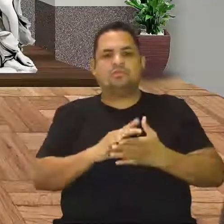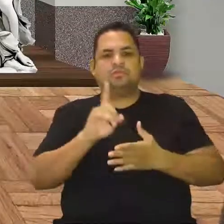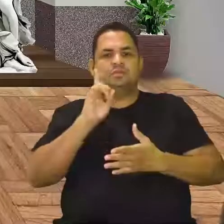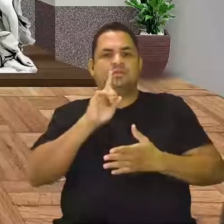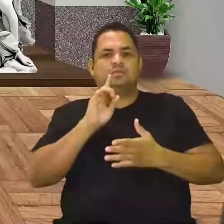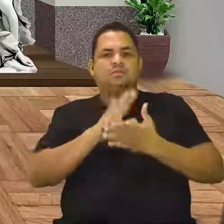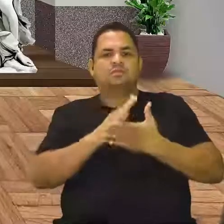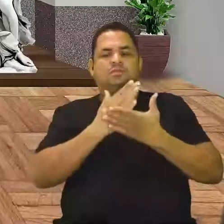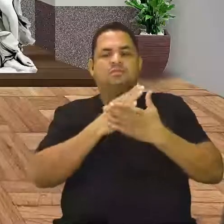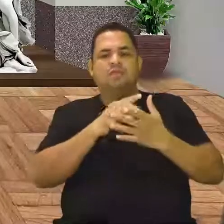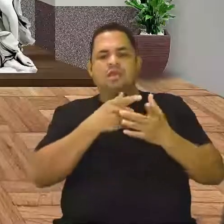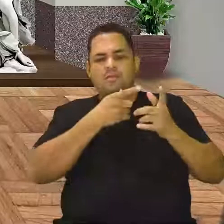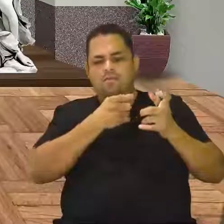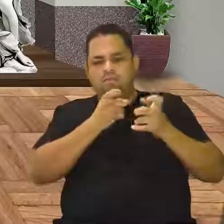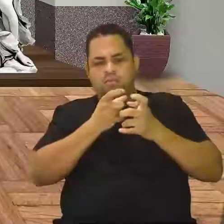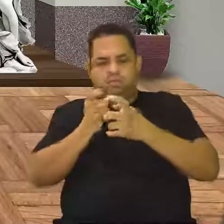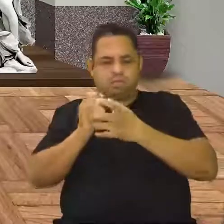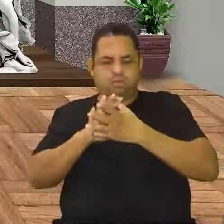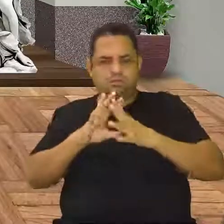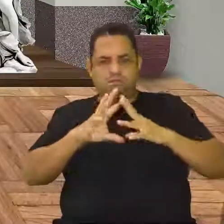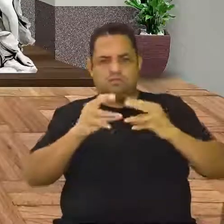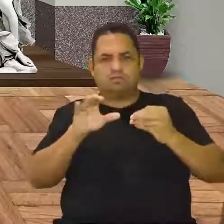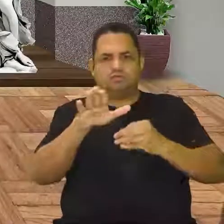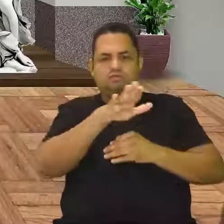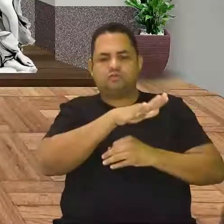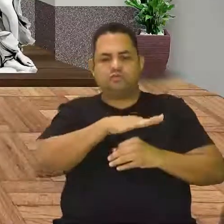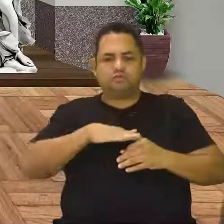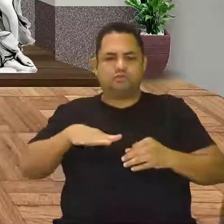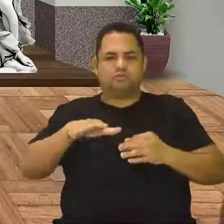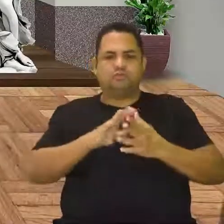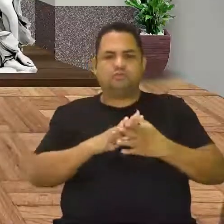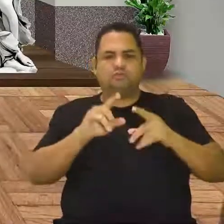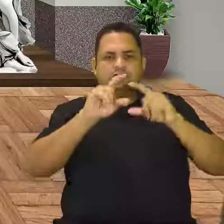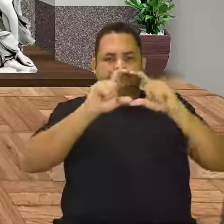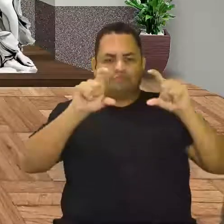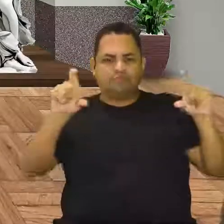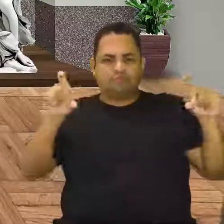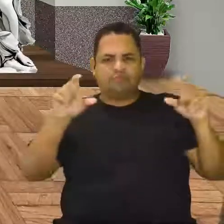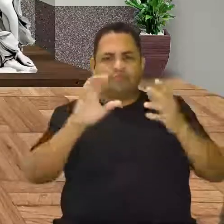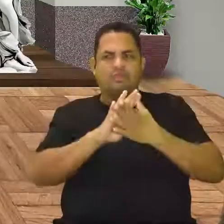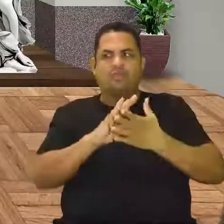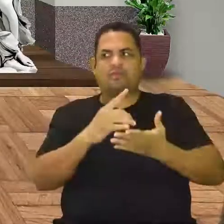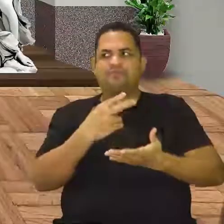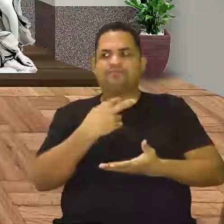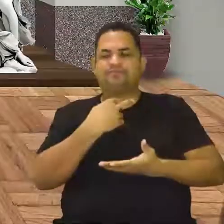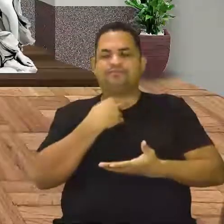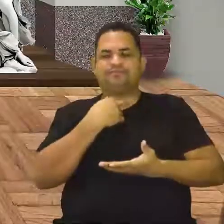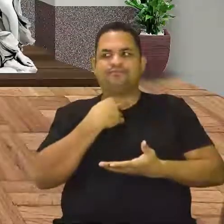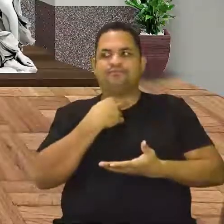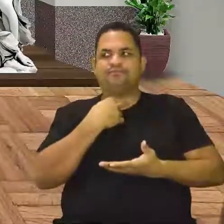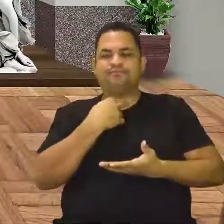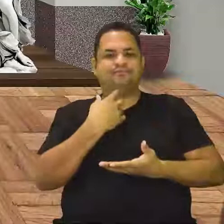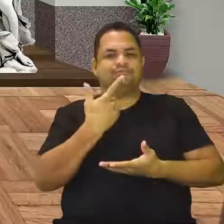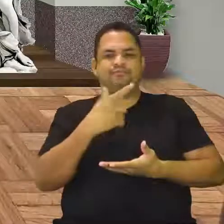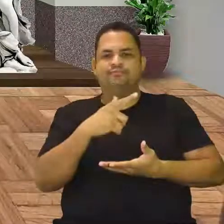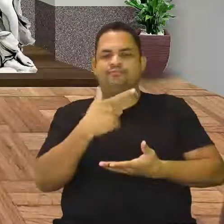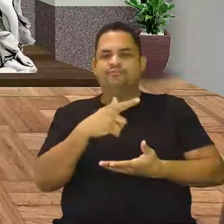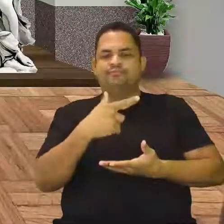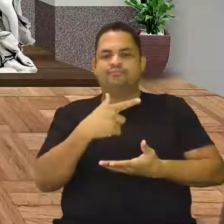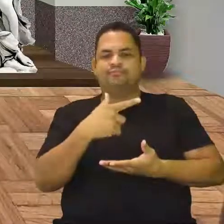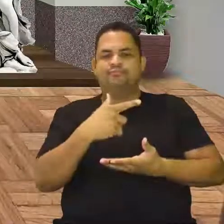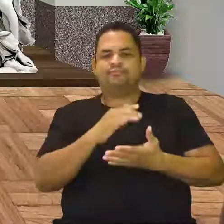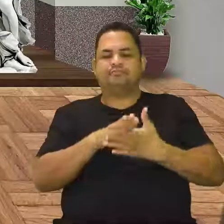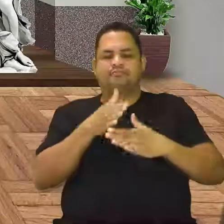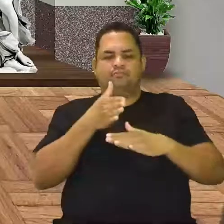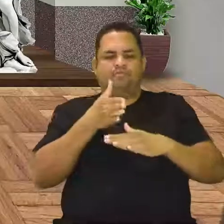foram lá e destruindo todos os painéis para que para eles não têm acesso à tecnologia sabia disso